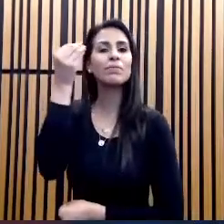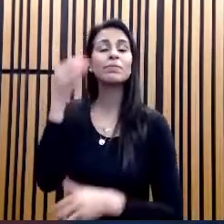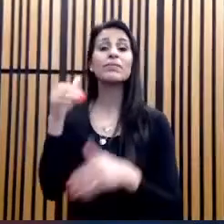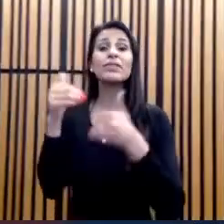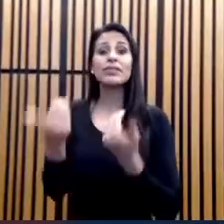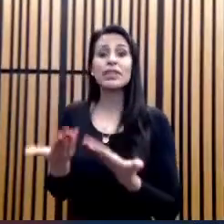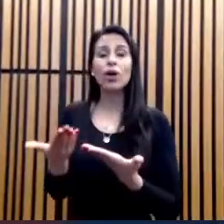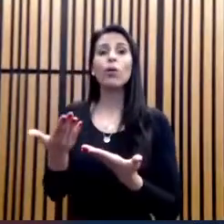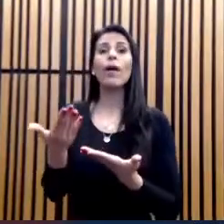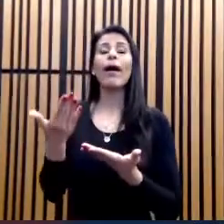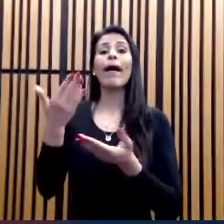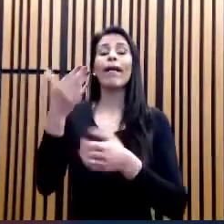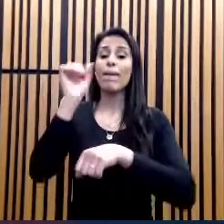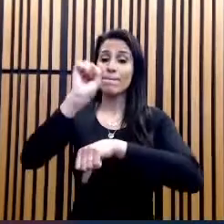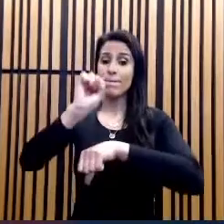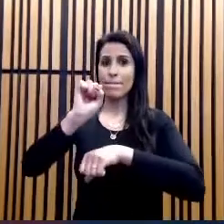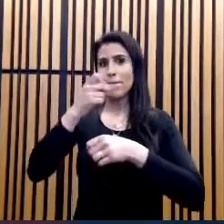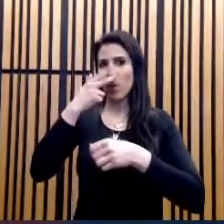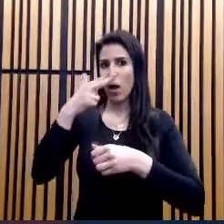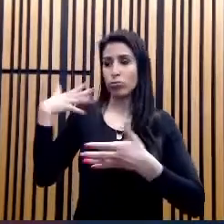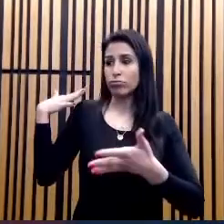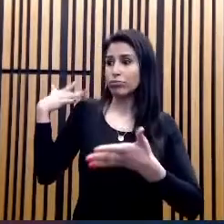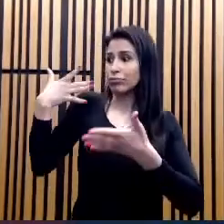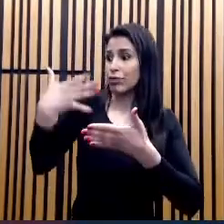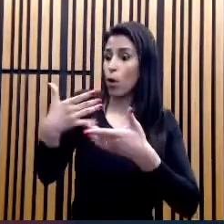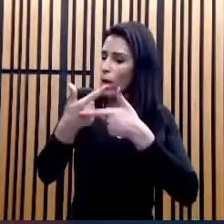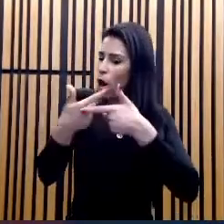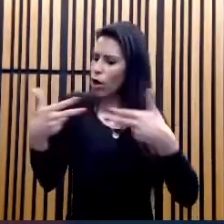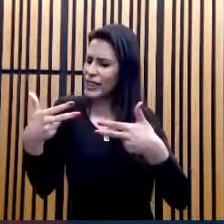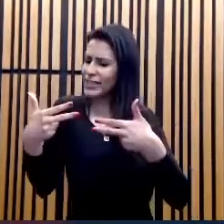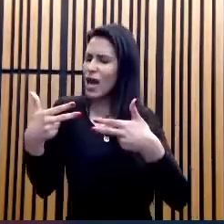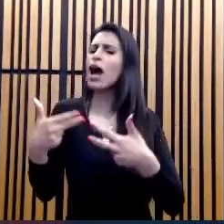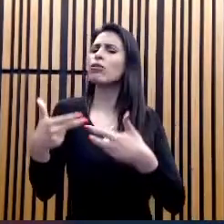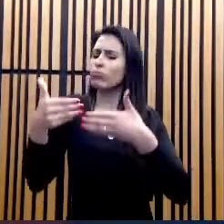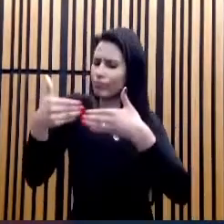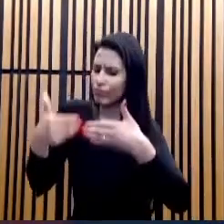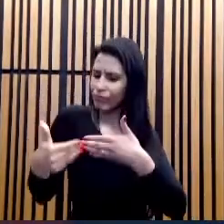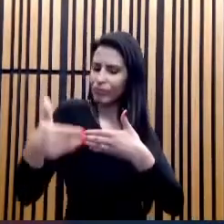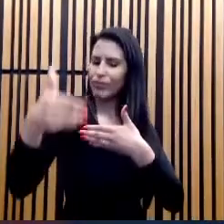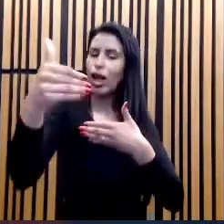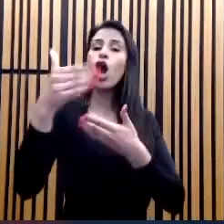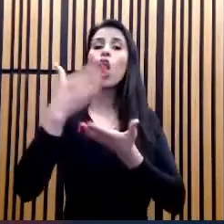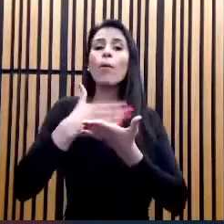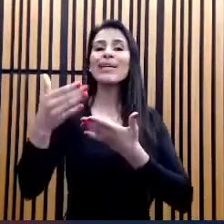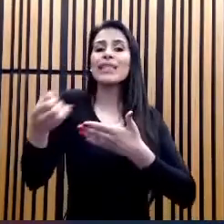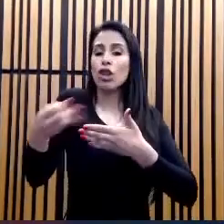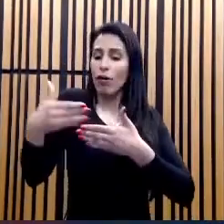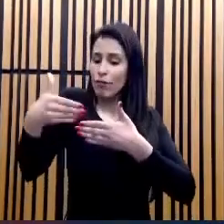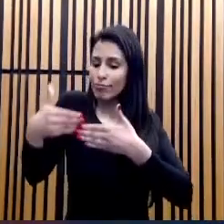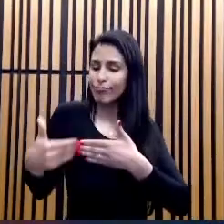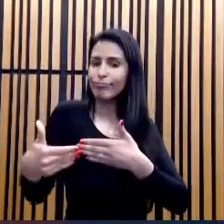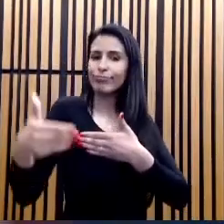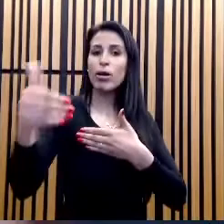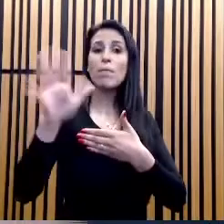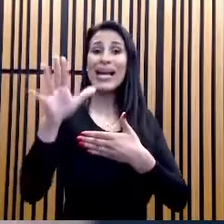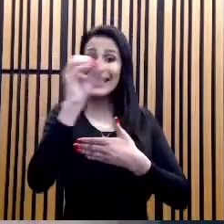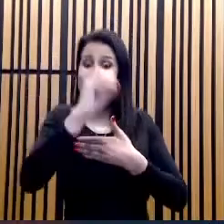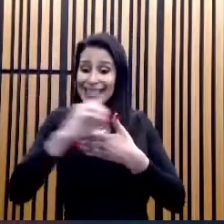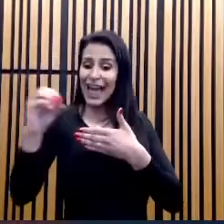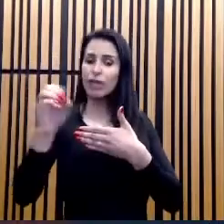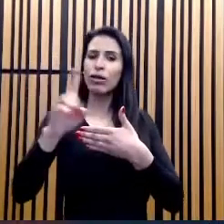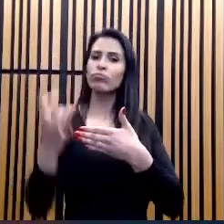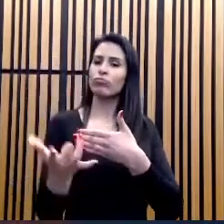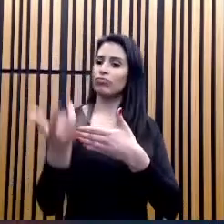onde ela parou, a última coisa que ela estava fazendo. Nada é do zero. Então, a gente não precisa se preocupar com isso ou se